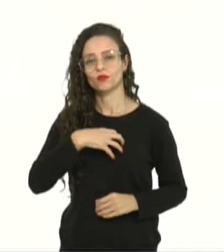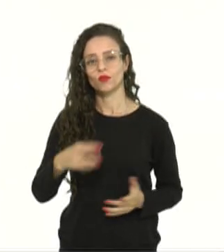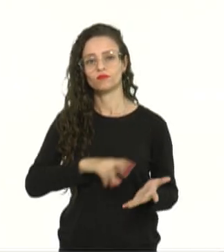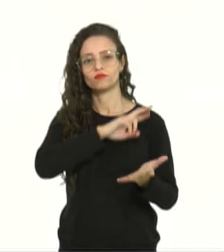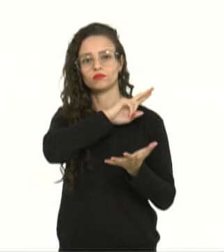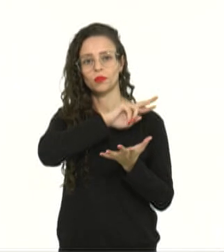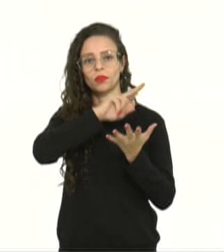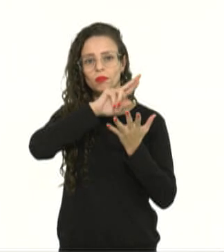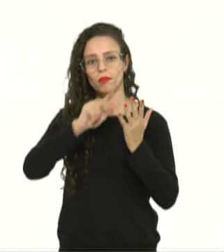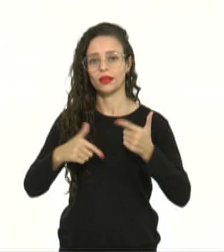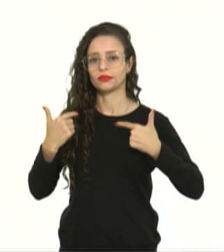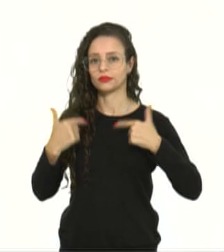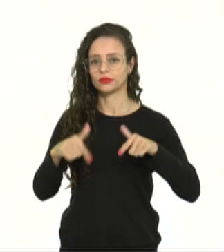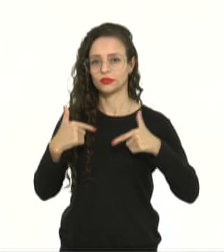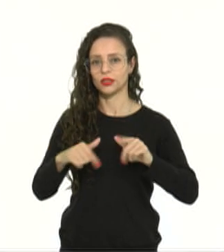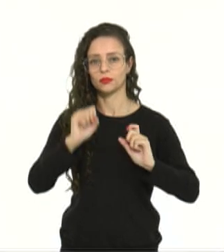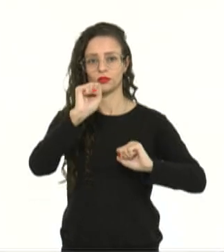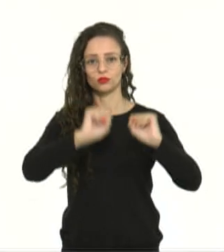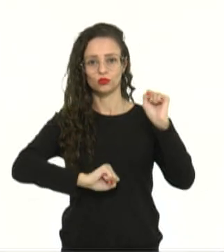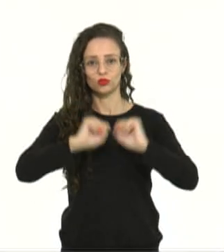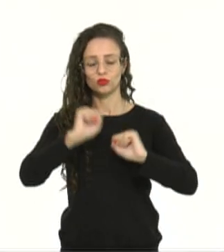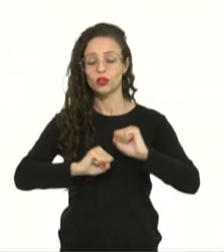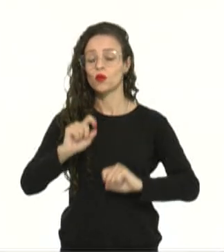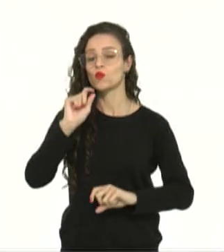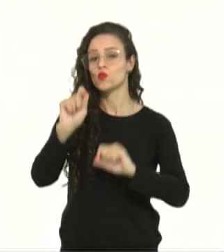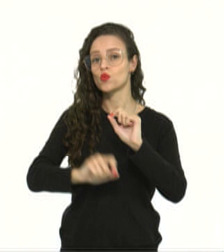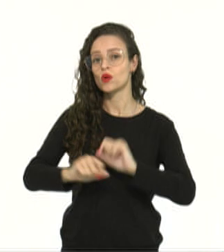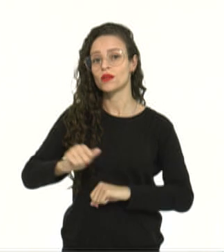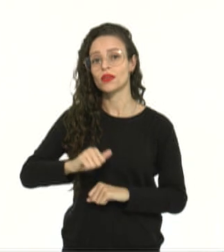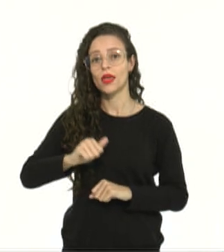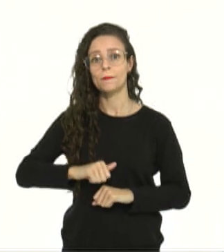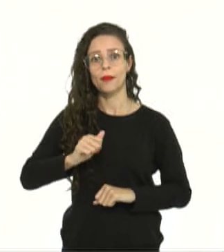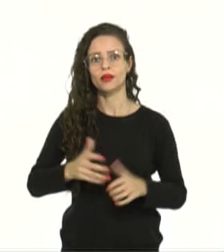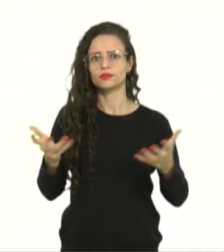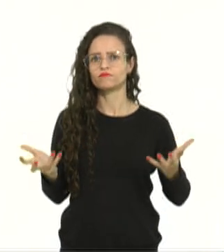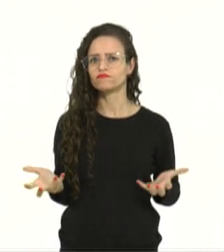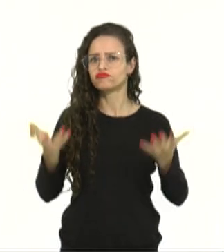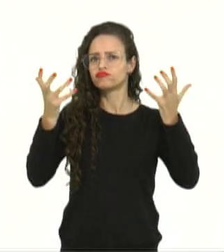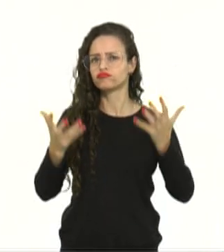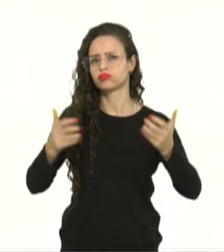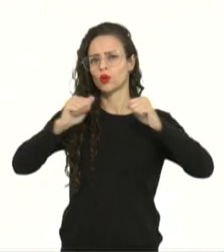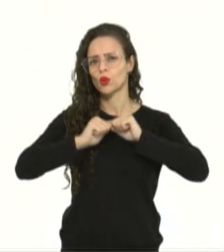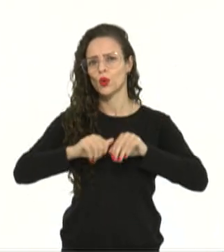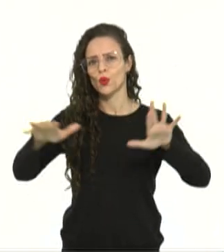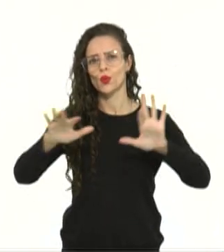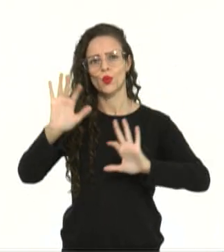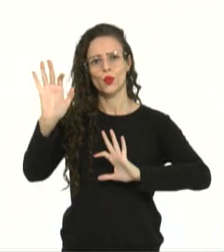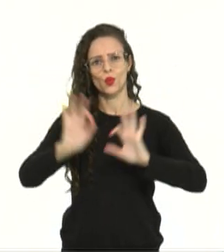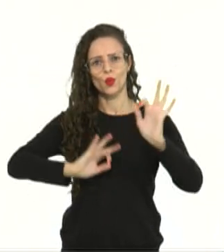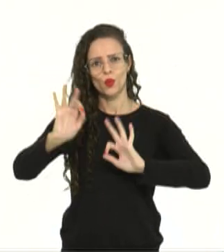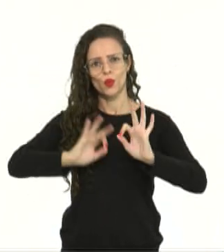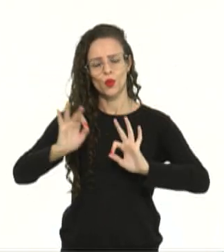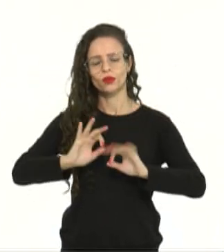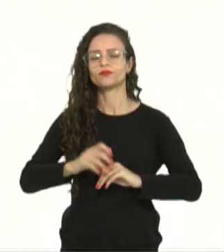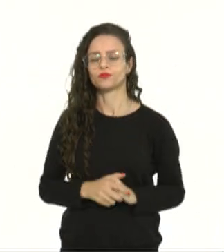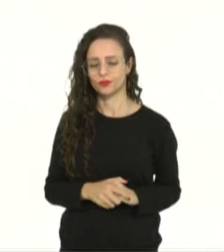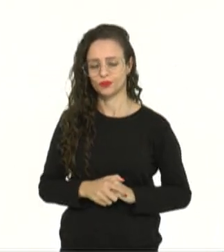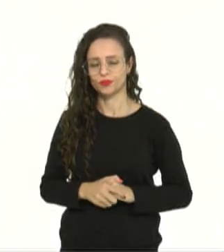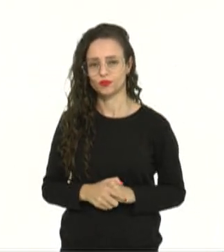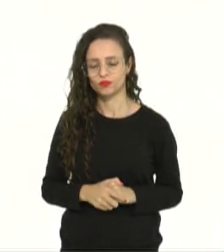de trabalho industrial vão ficar cada vez mais intensas, organizadas e